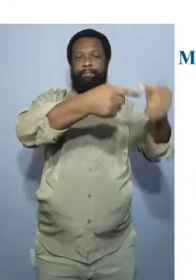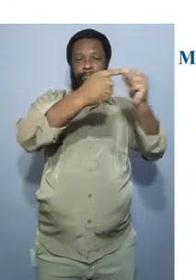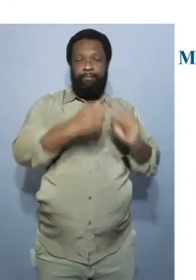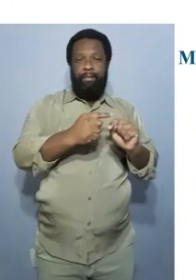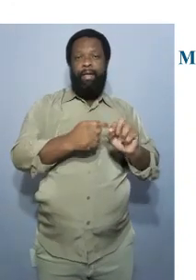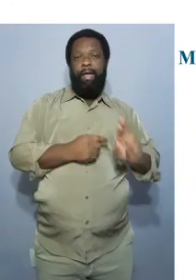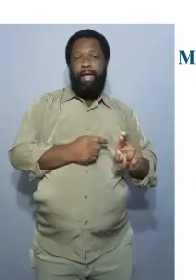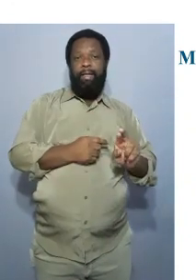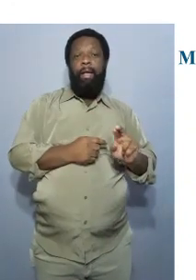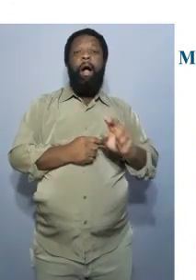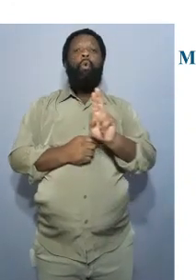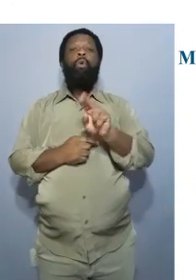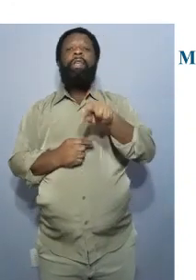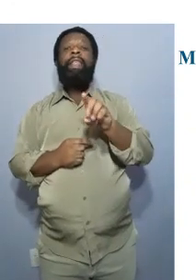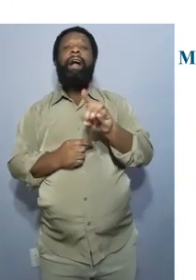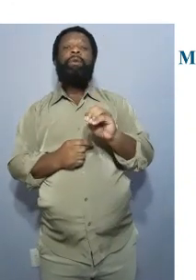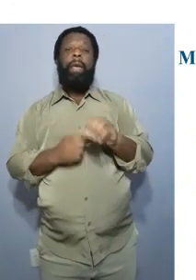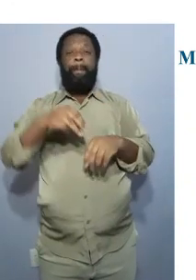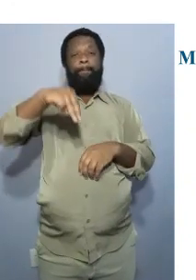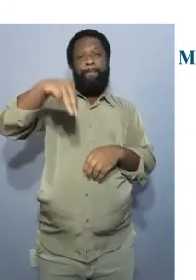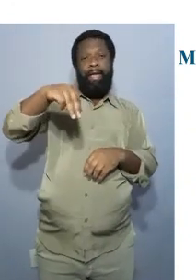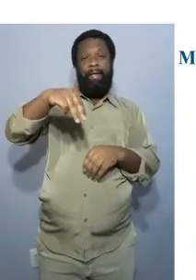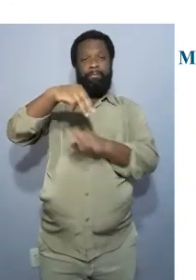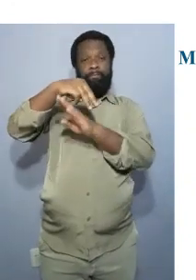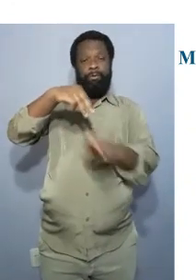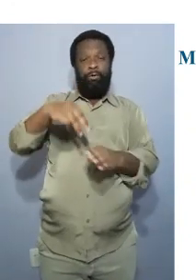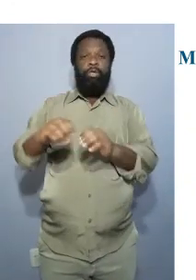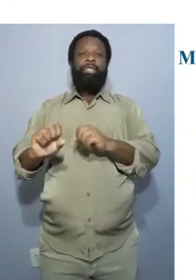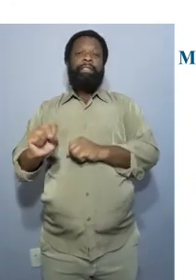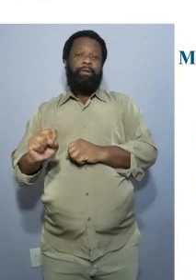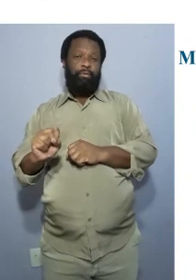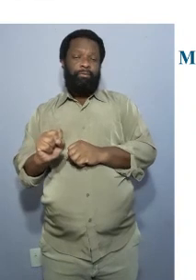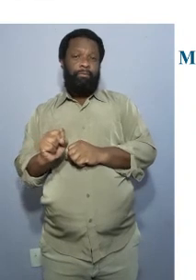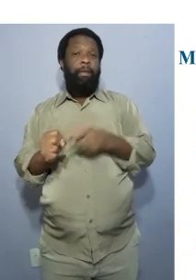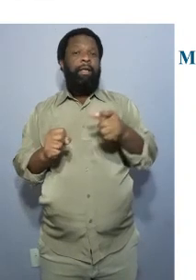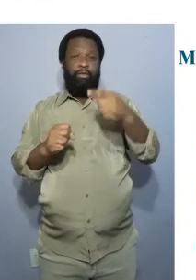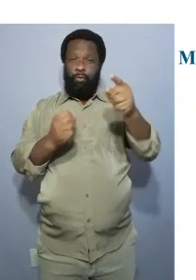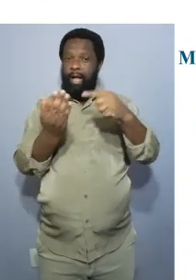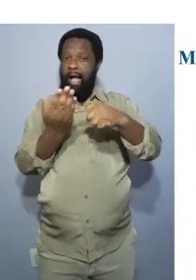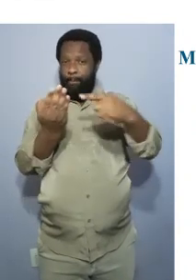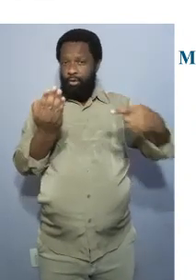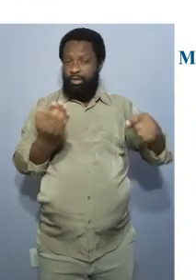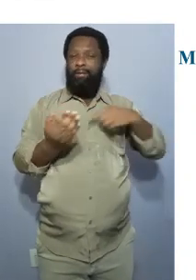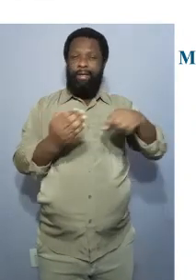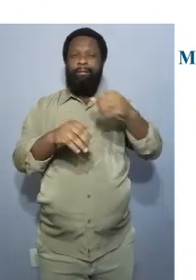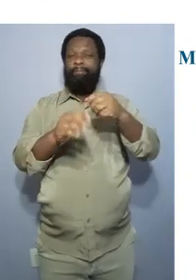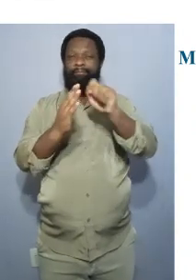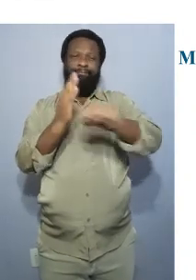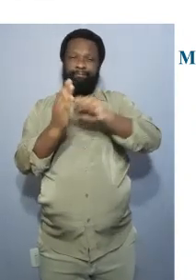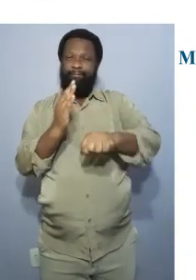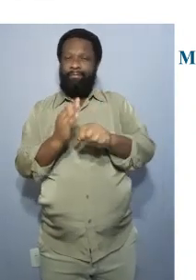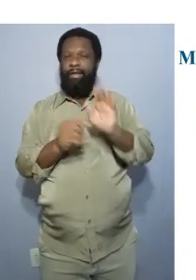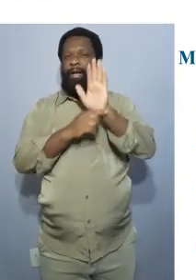é metros por segundo ao quadrado. E a gente tem aqui algumas formas, alguns exercícios na sua apostila para você